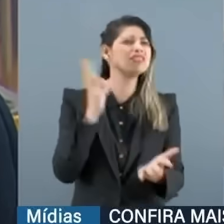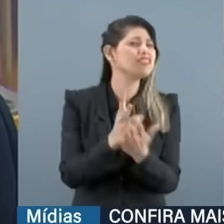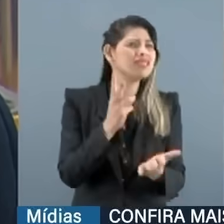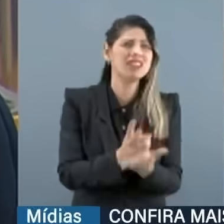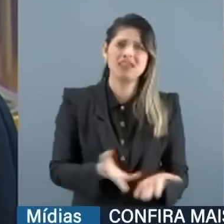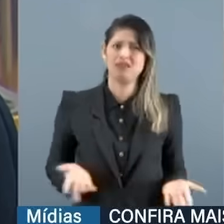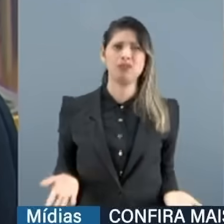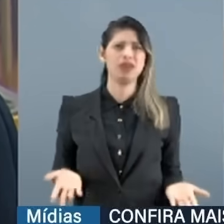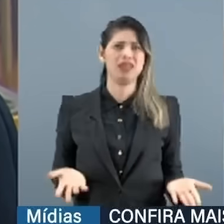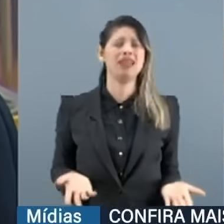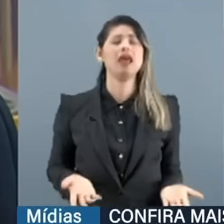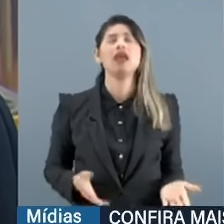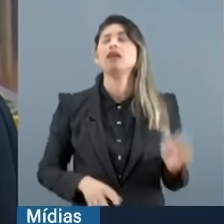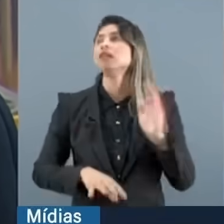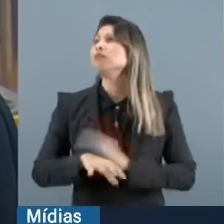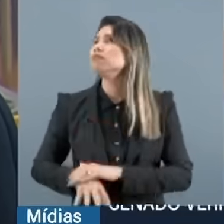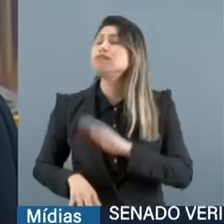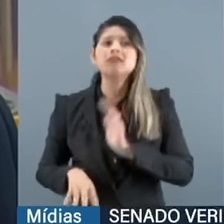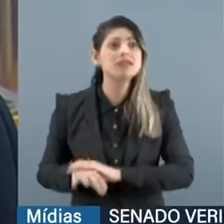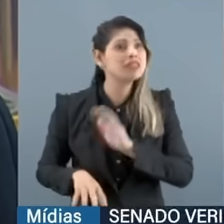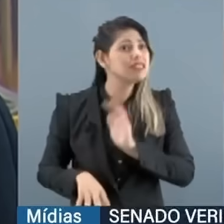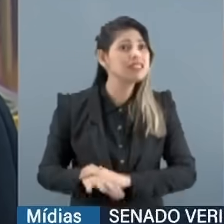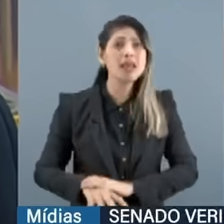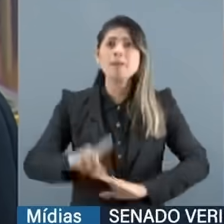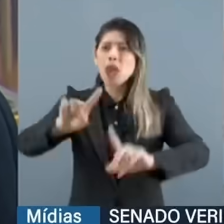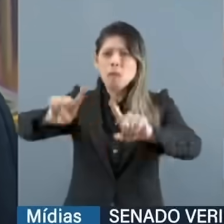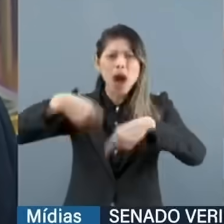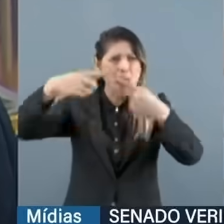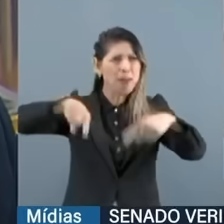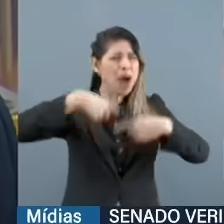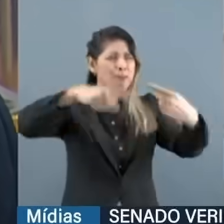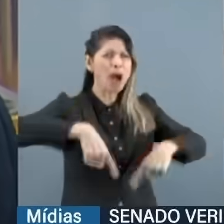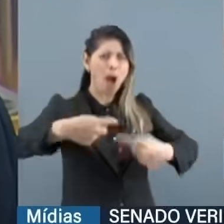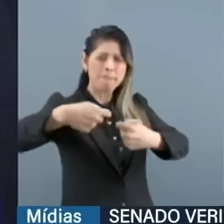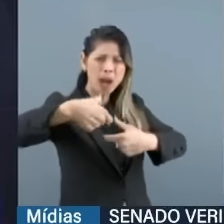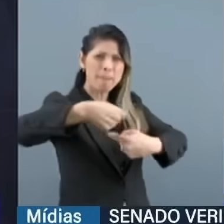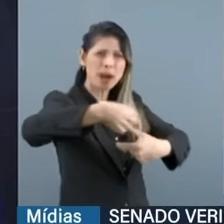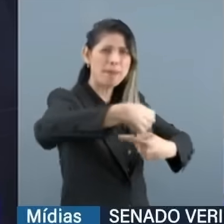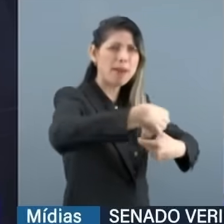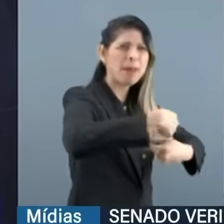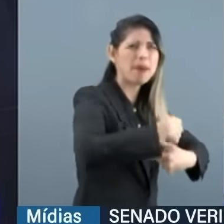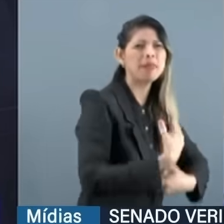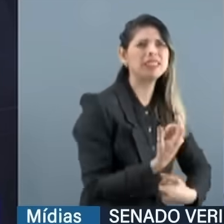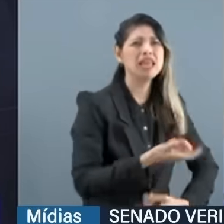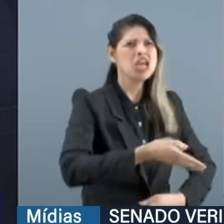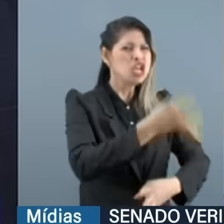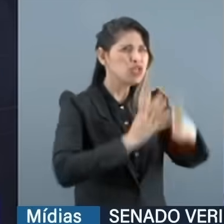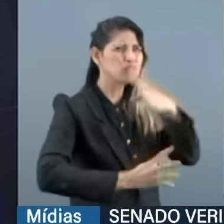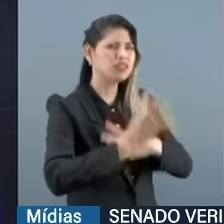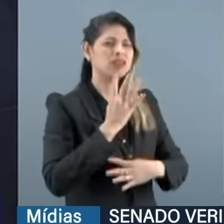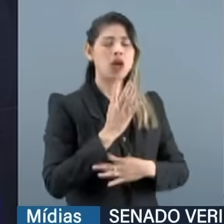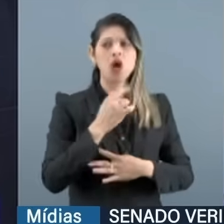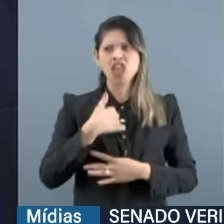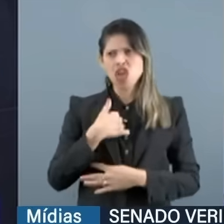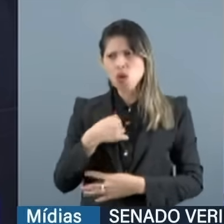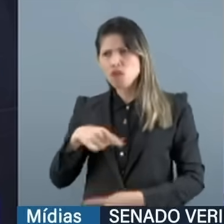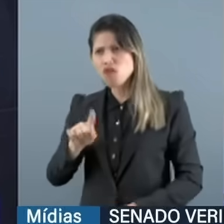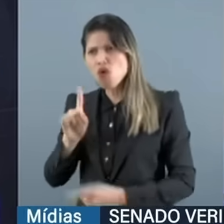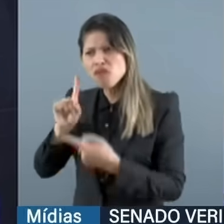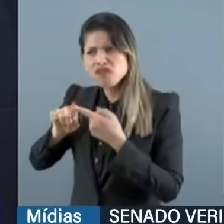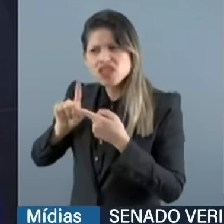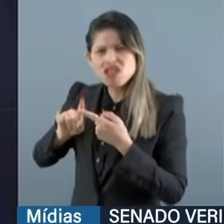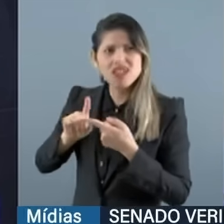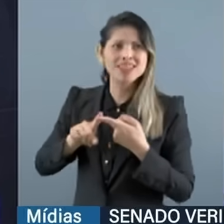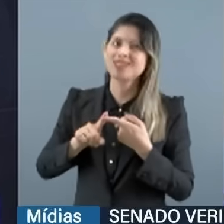nação que é o tempo todo atacada, criticada, injustiçada, sou eu. E não saio por aí fazendo vingança. Você quis fazer